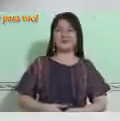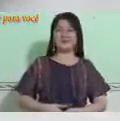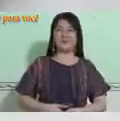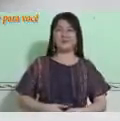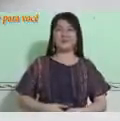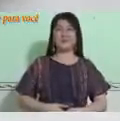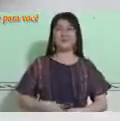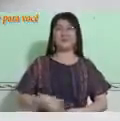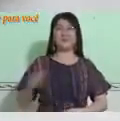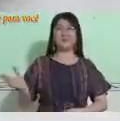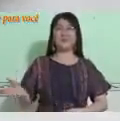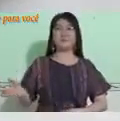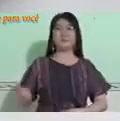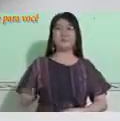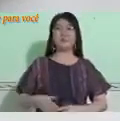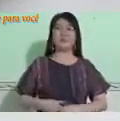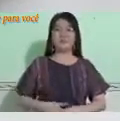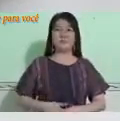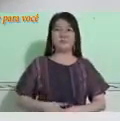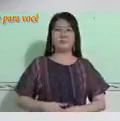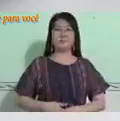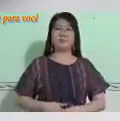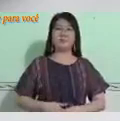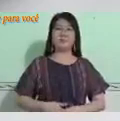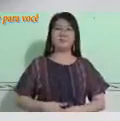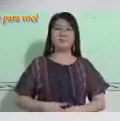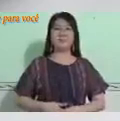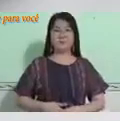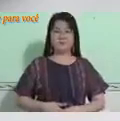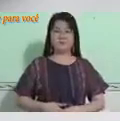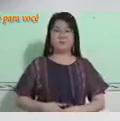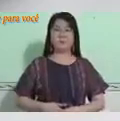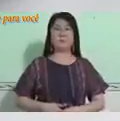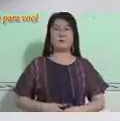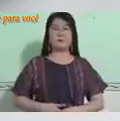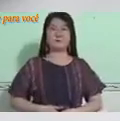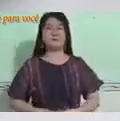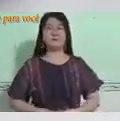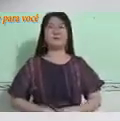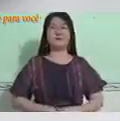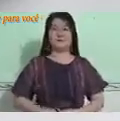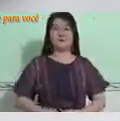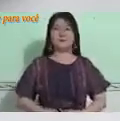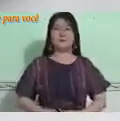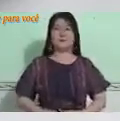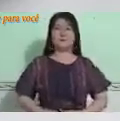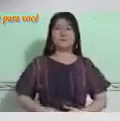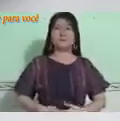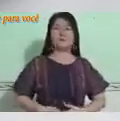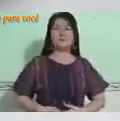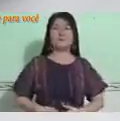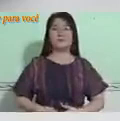Porém, se existir sangramento, pode-se fazer compressão no local para tentar parar a hemorragia. Ponto e